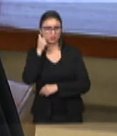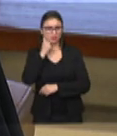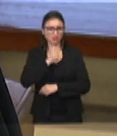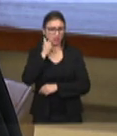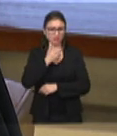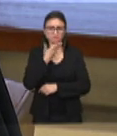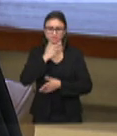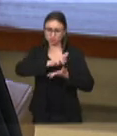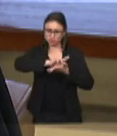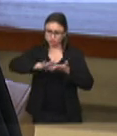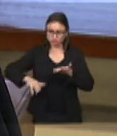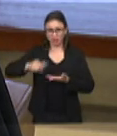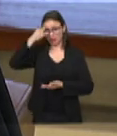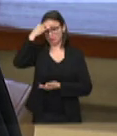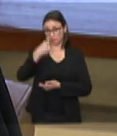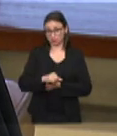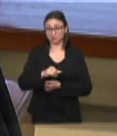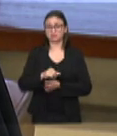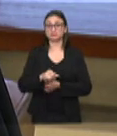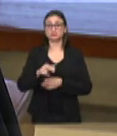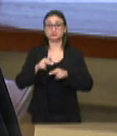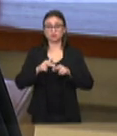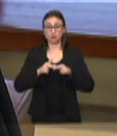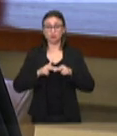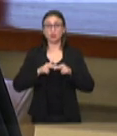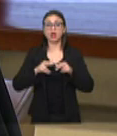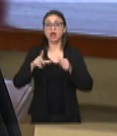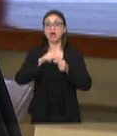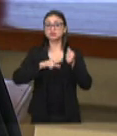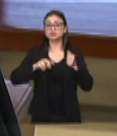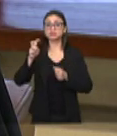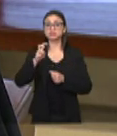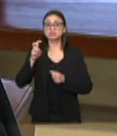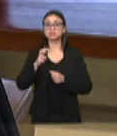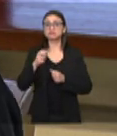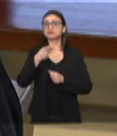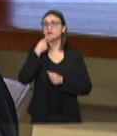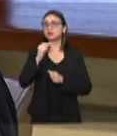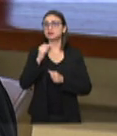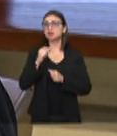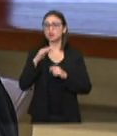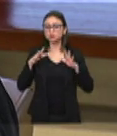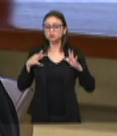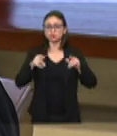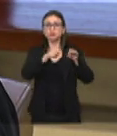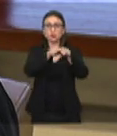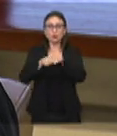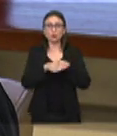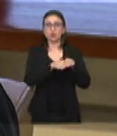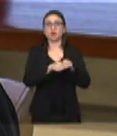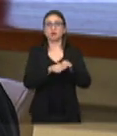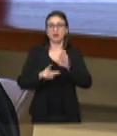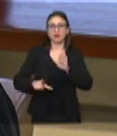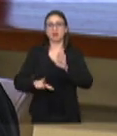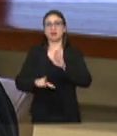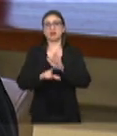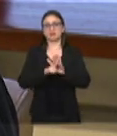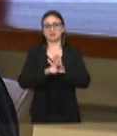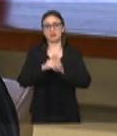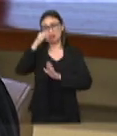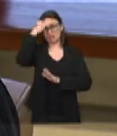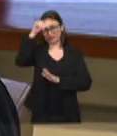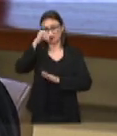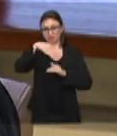formas de discriminação. O caput do artigo 5º prevê ainda que todos são iguais perante a lei, sem distinção de qualquer